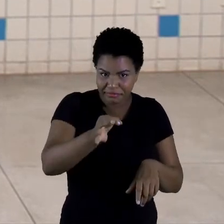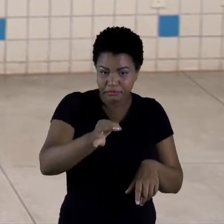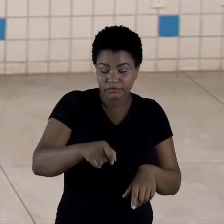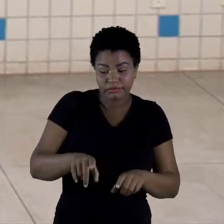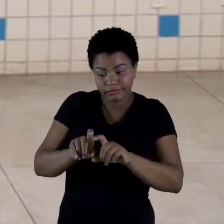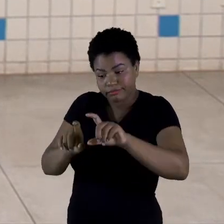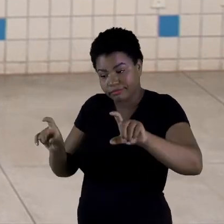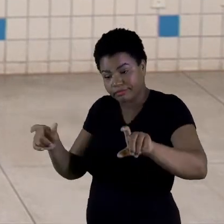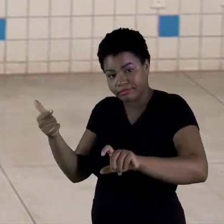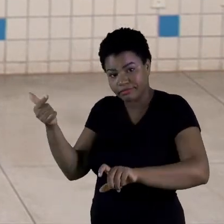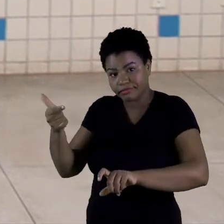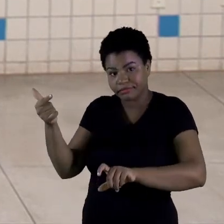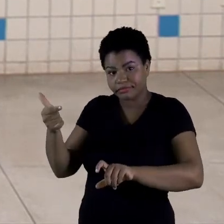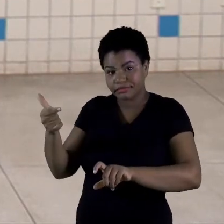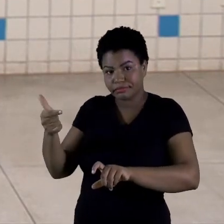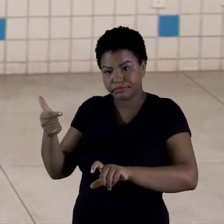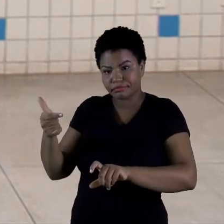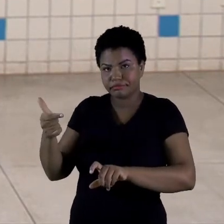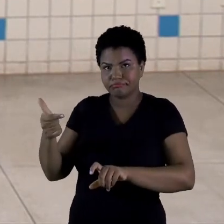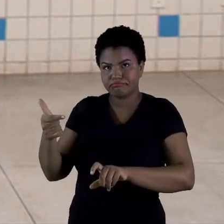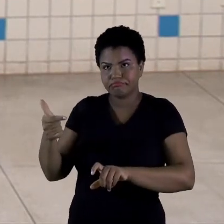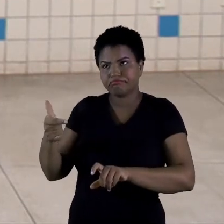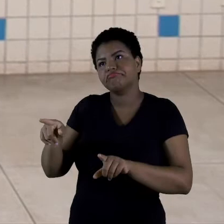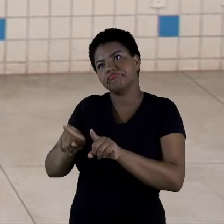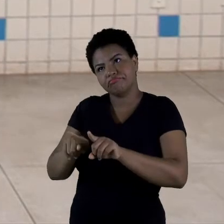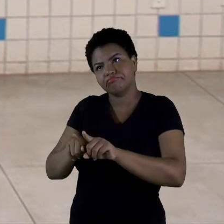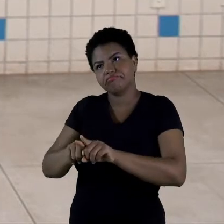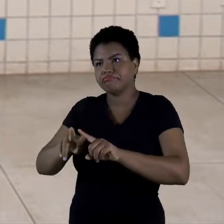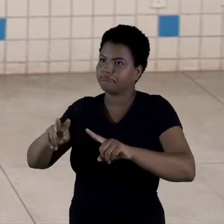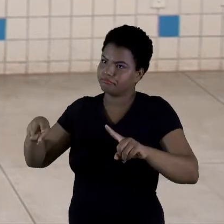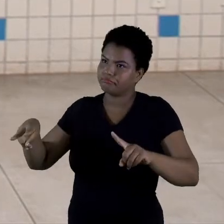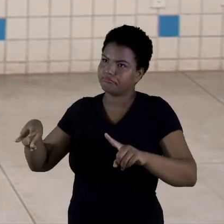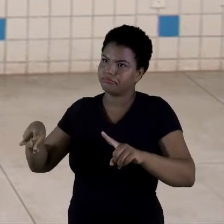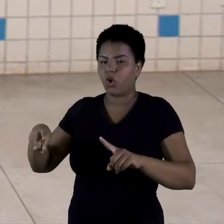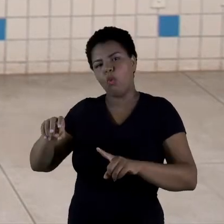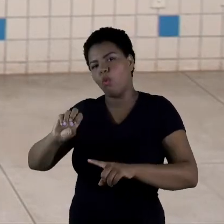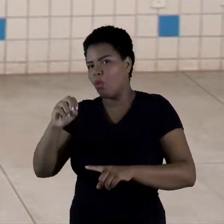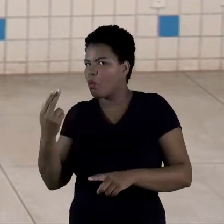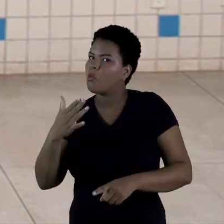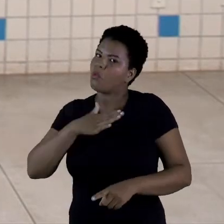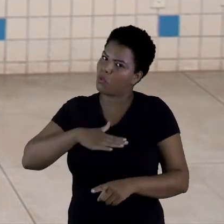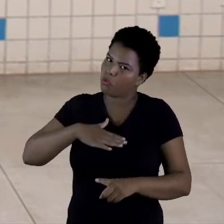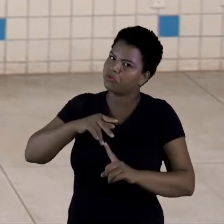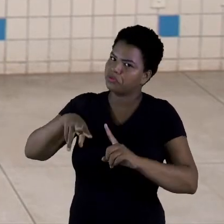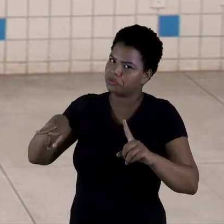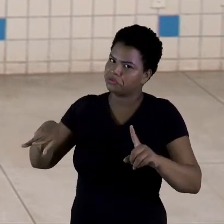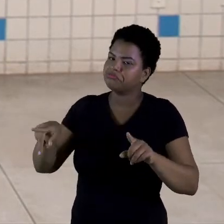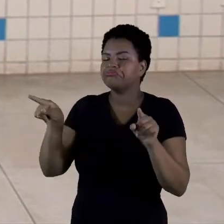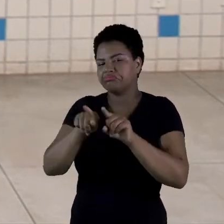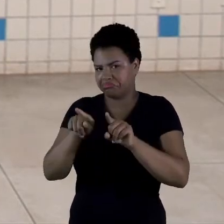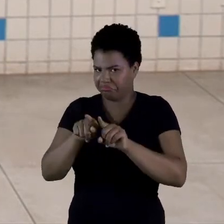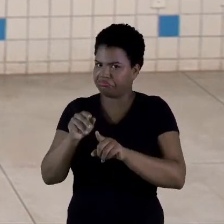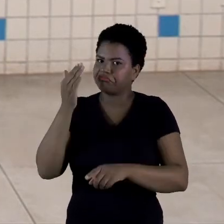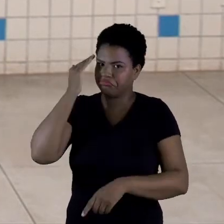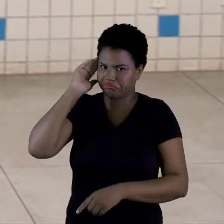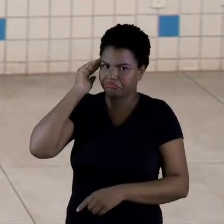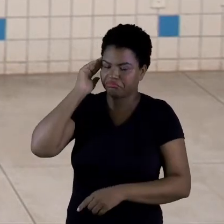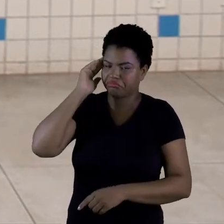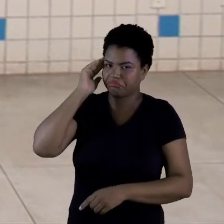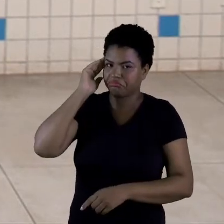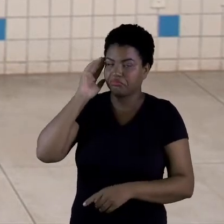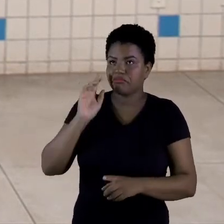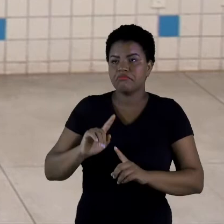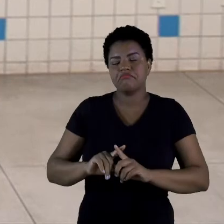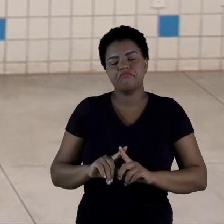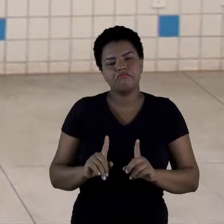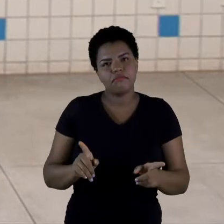segunda oração, também de vegetais, ou gosto de vegetais, vocês também vão entender. Mas eu